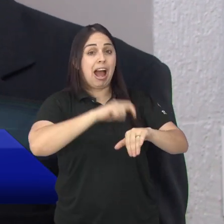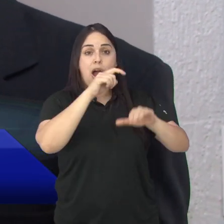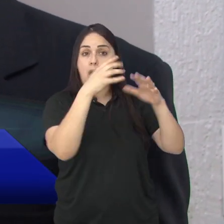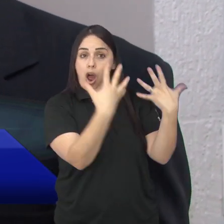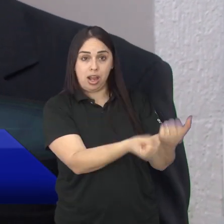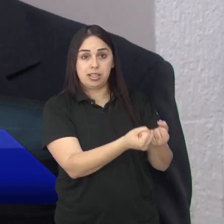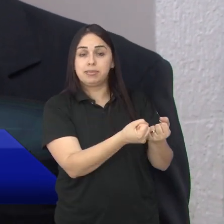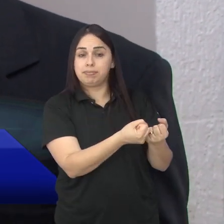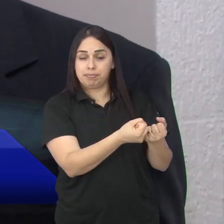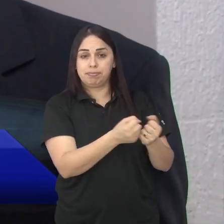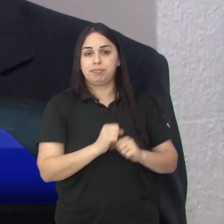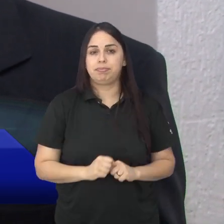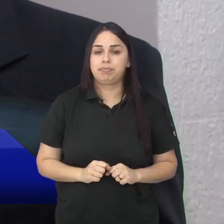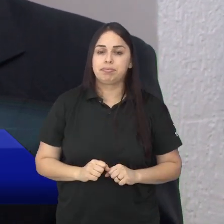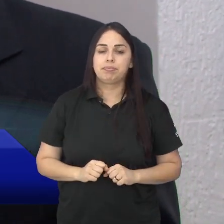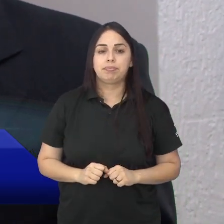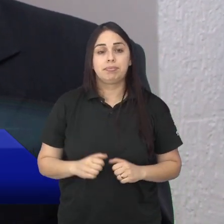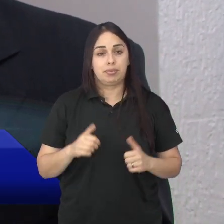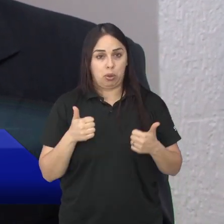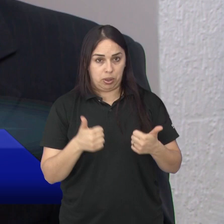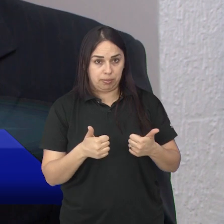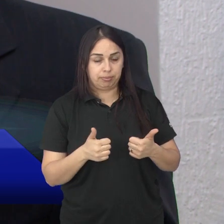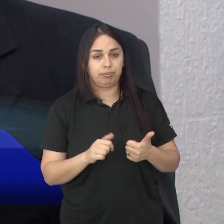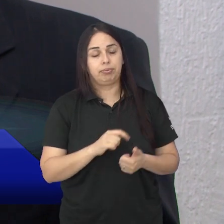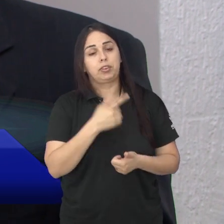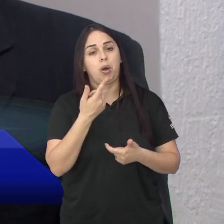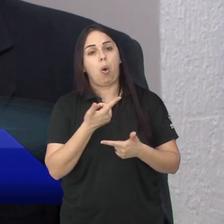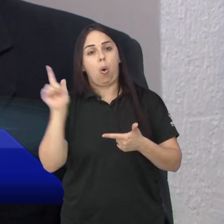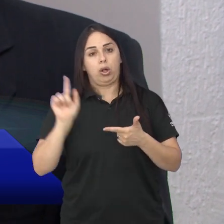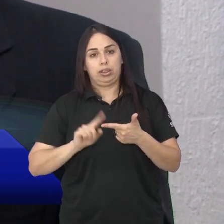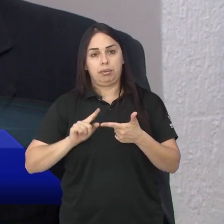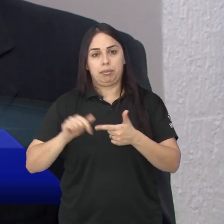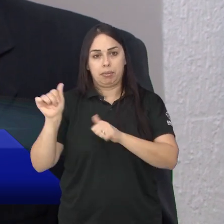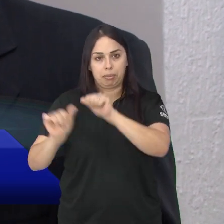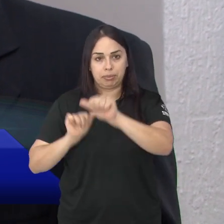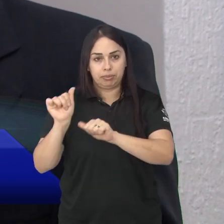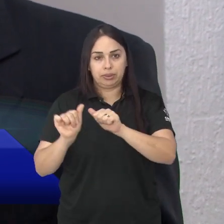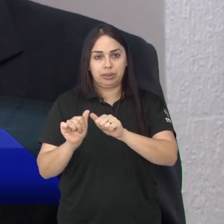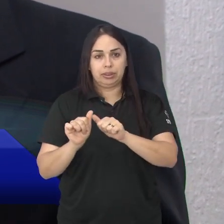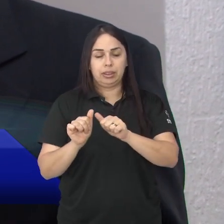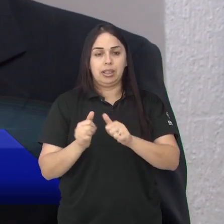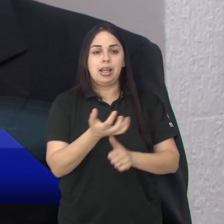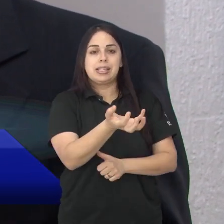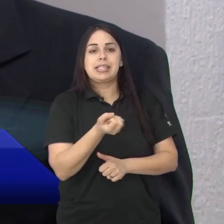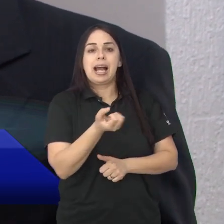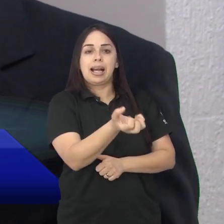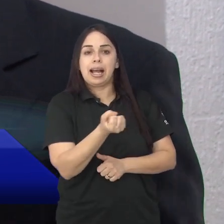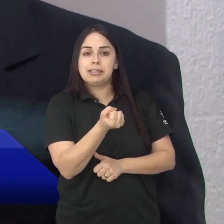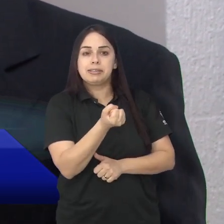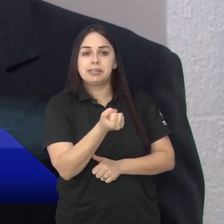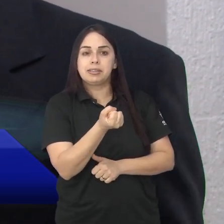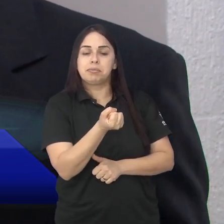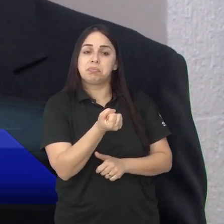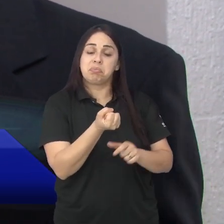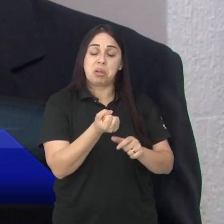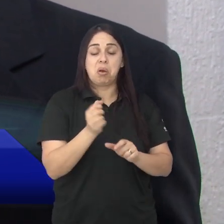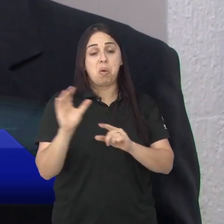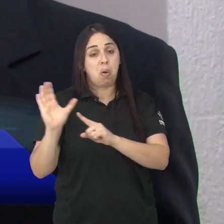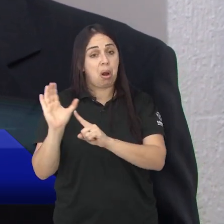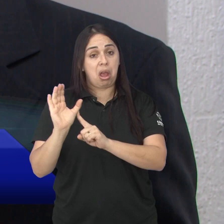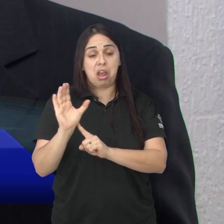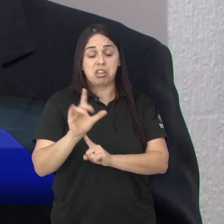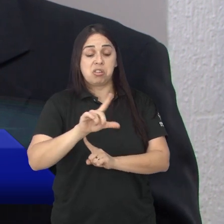têm que atender automaticamente. Tá legal? Uma outra mudança importante é o limite por saque. Ele passou a ser